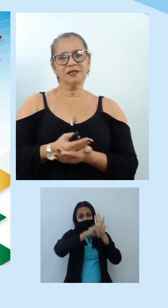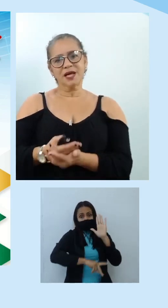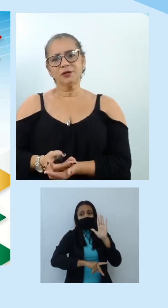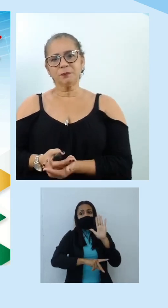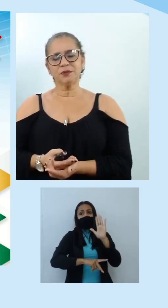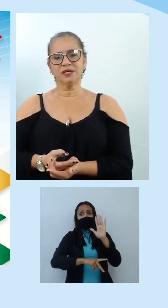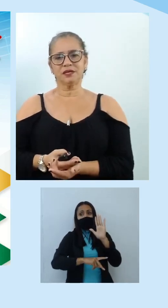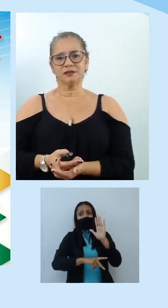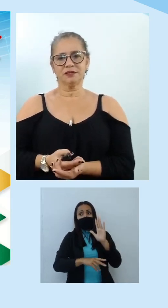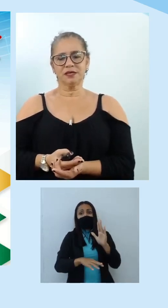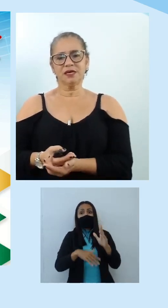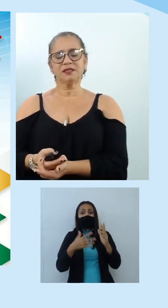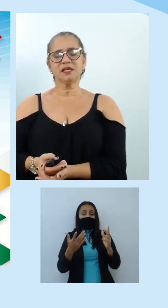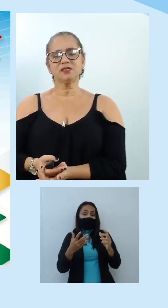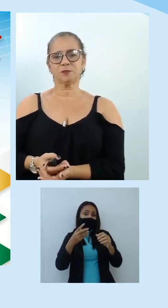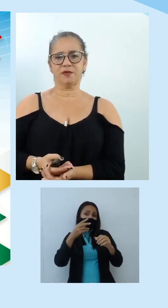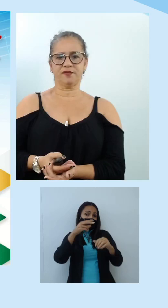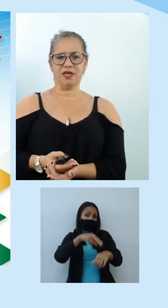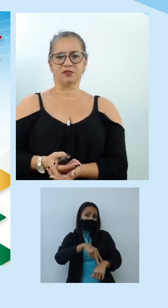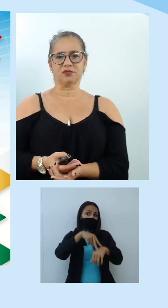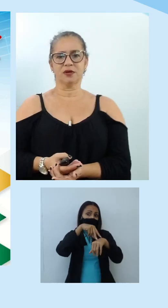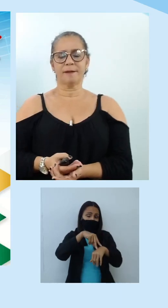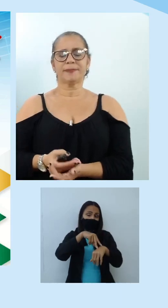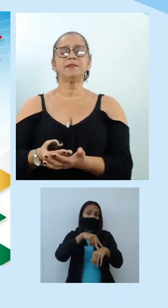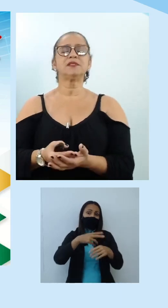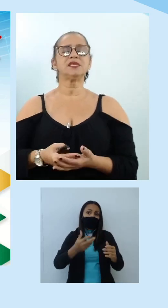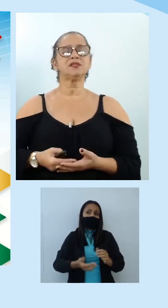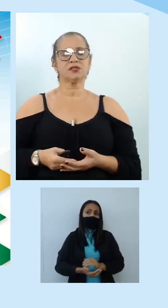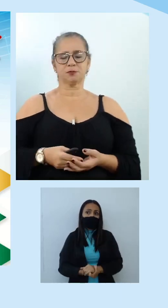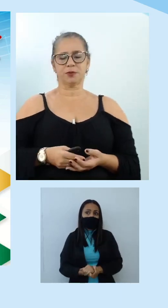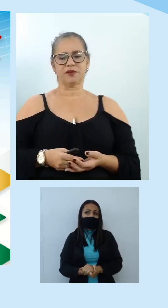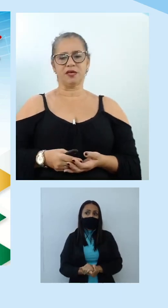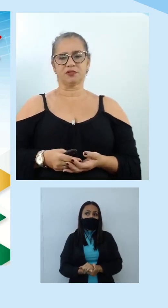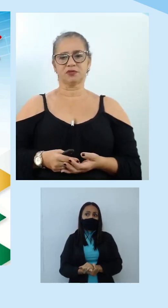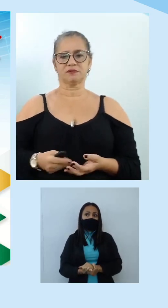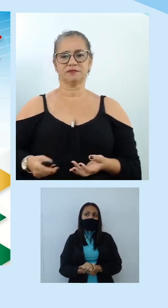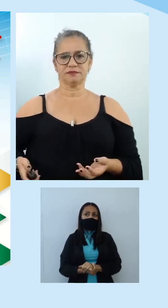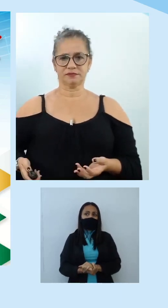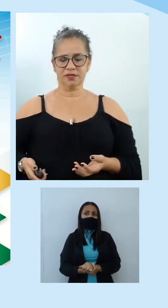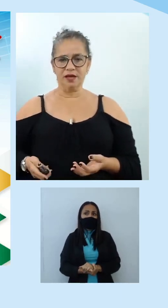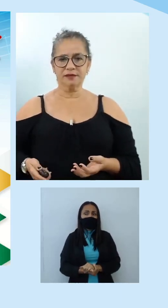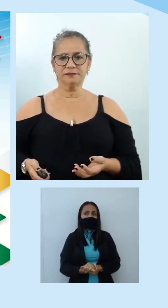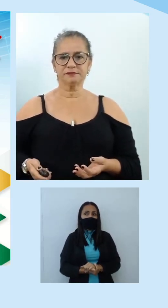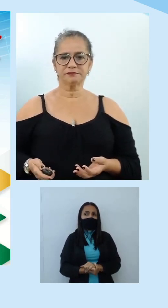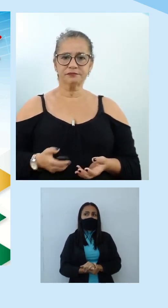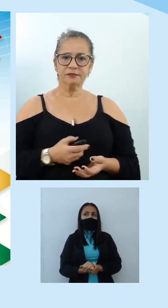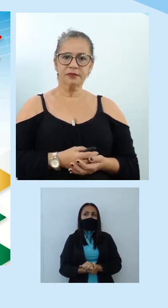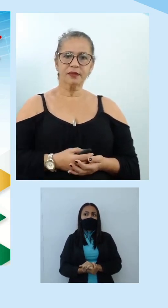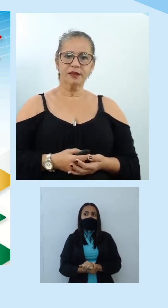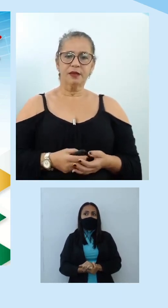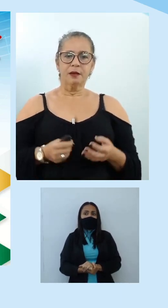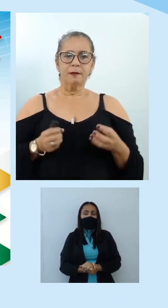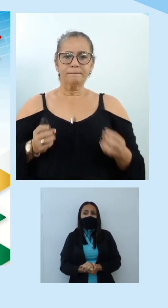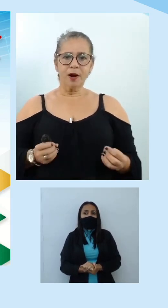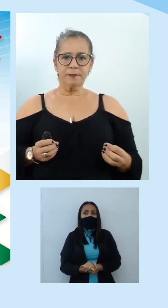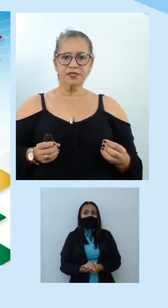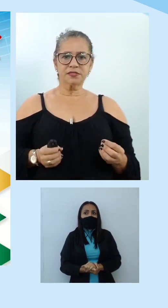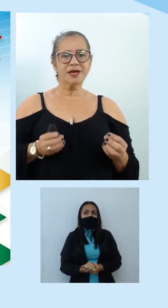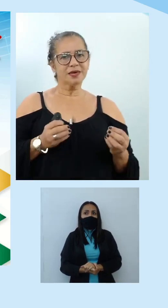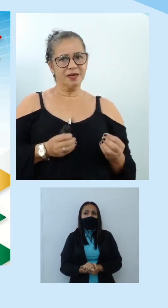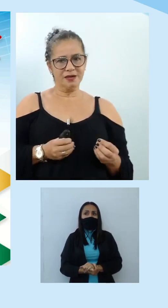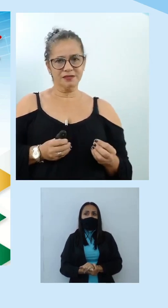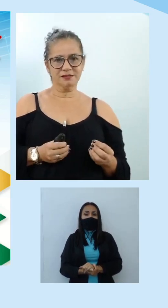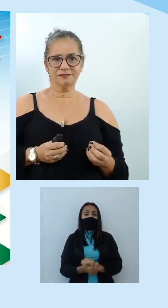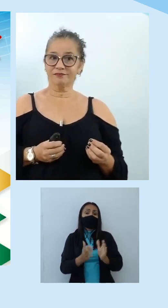permanecer quem está no poder e que tem seus privilégios, para a manutenção dos seus privilégios, tá? Pobres